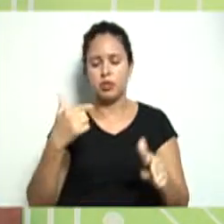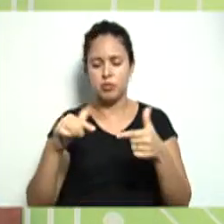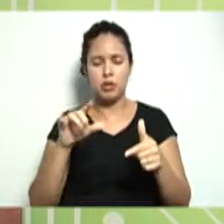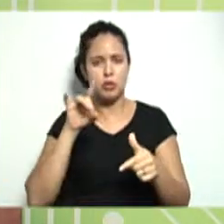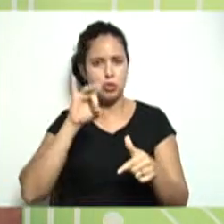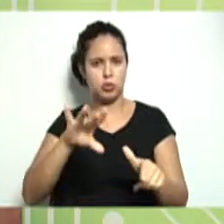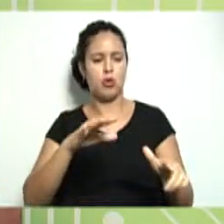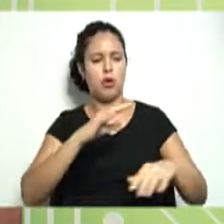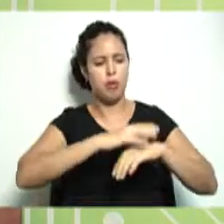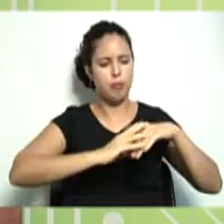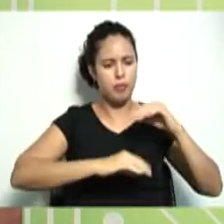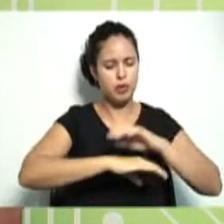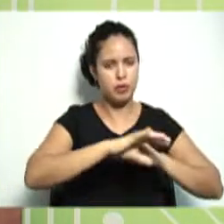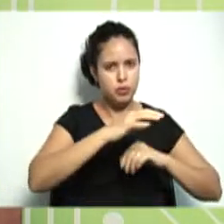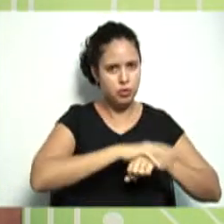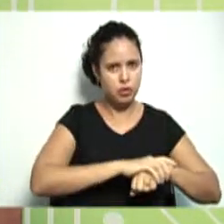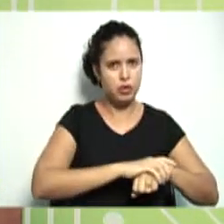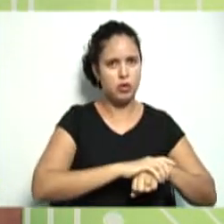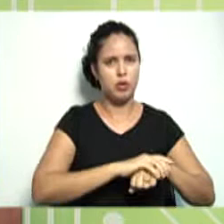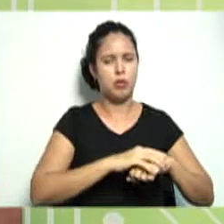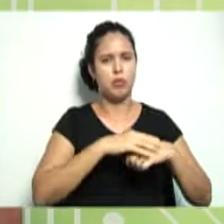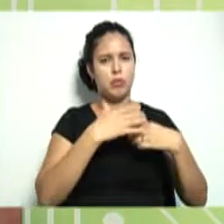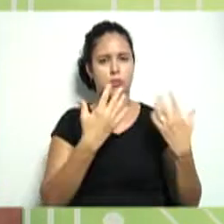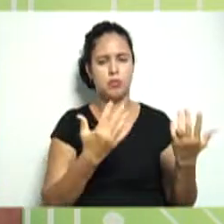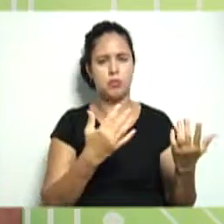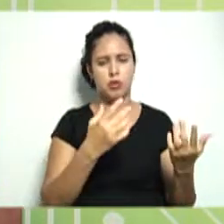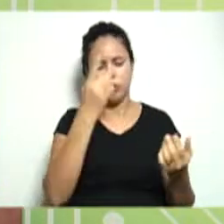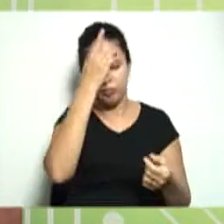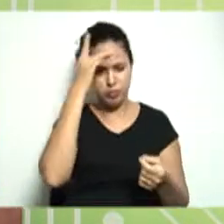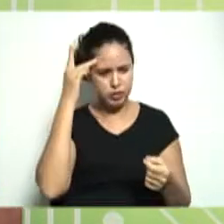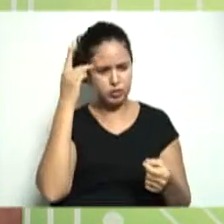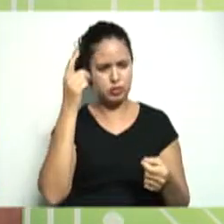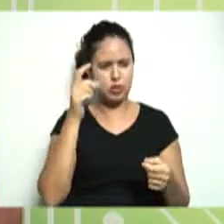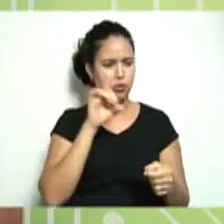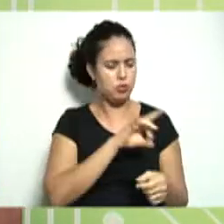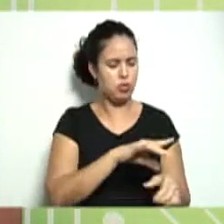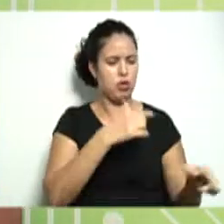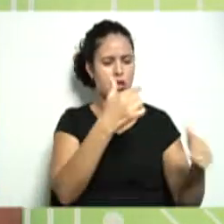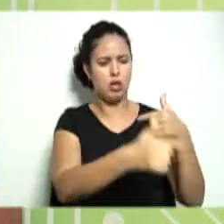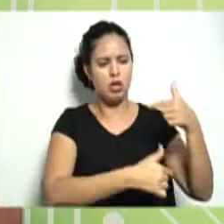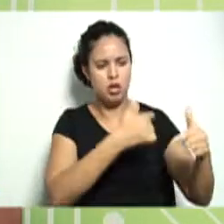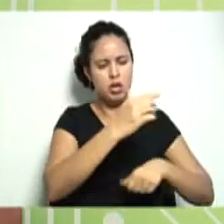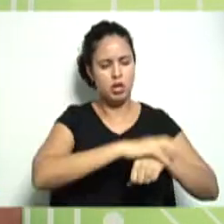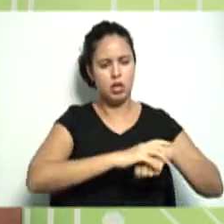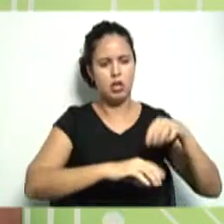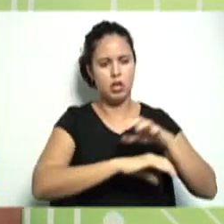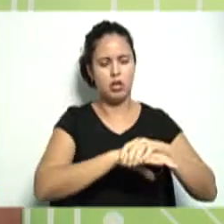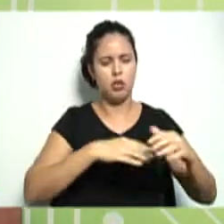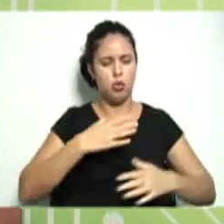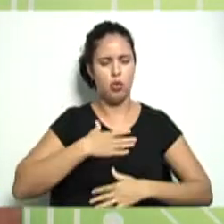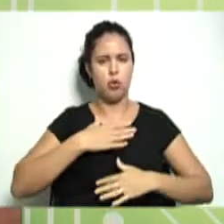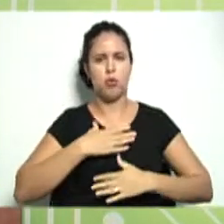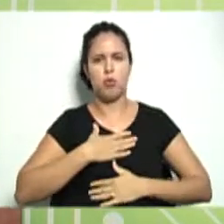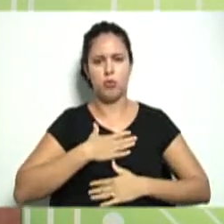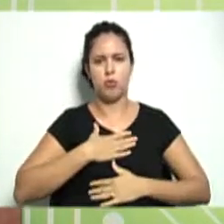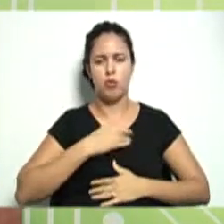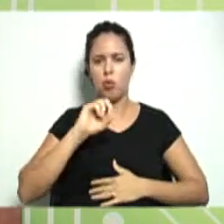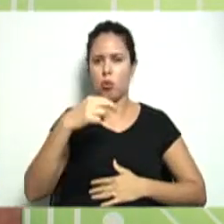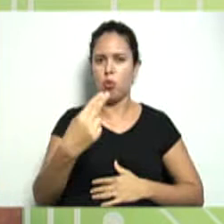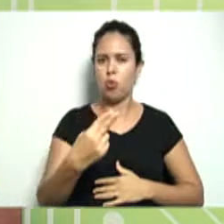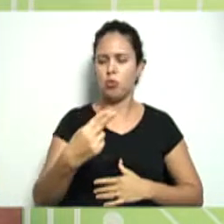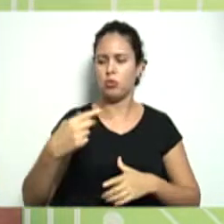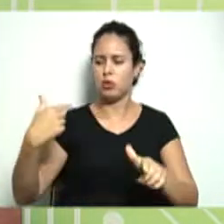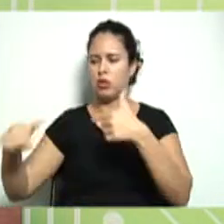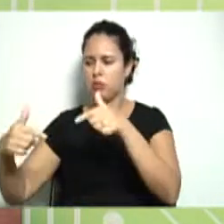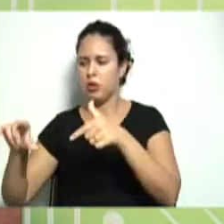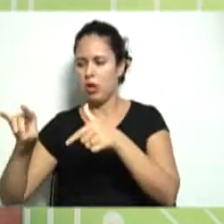pessoa vai somente executar sem pensar em mais nada. ou um trabalho que seja somente intelectual,